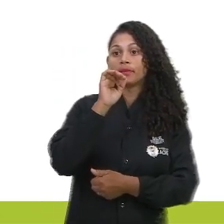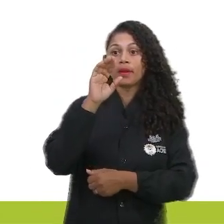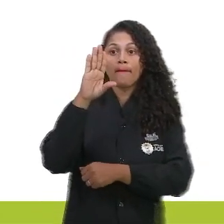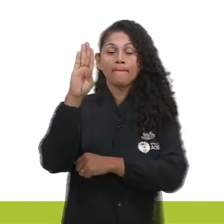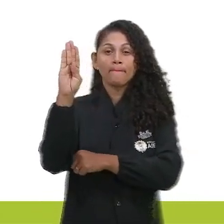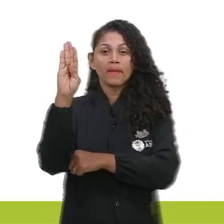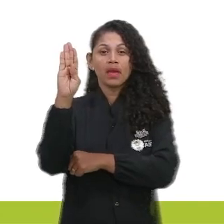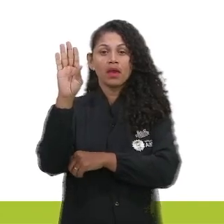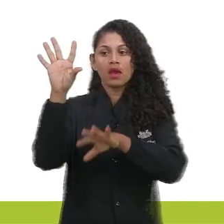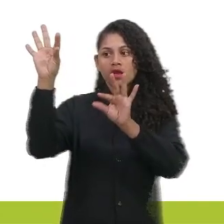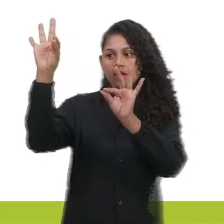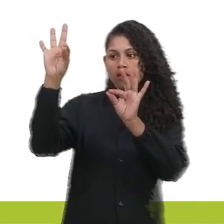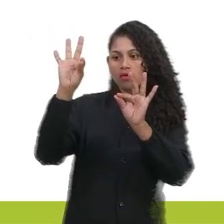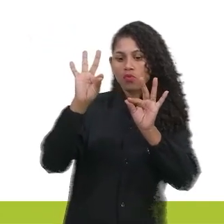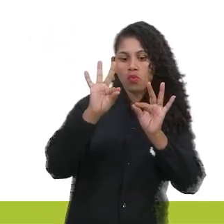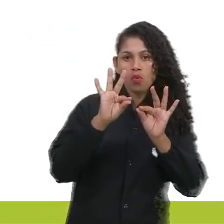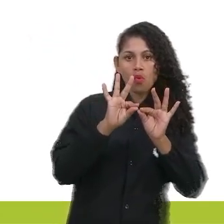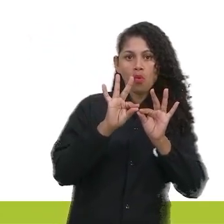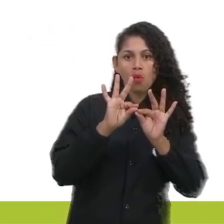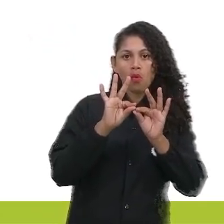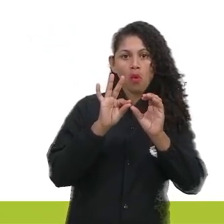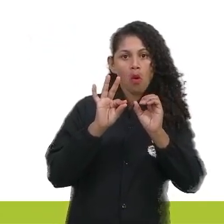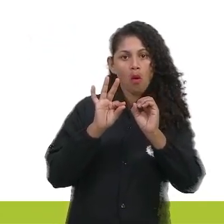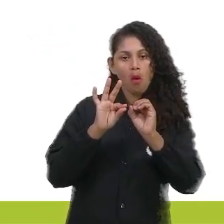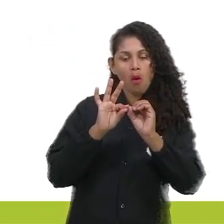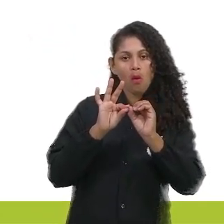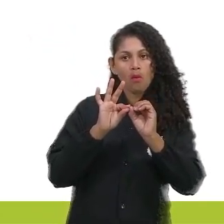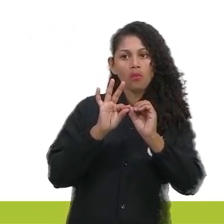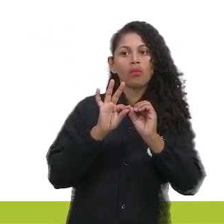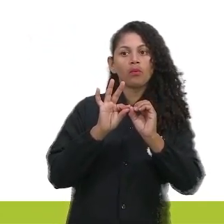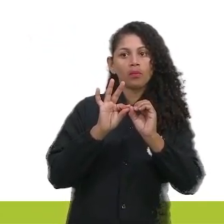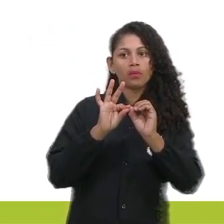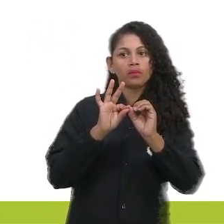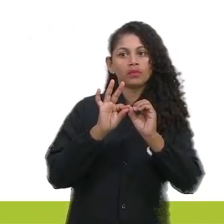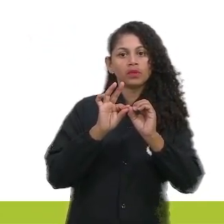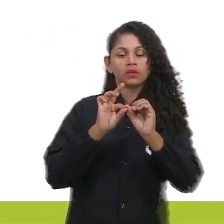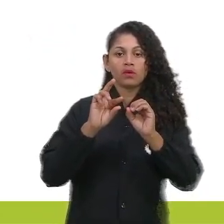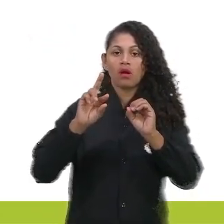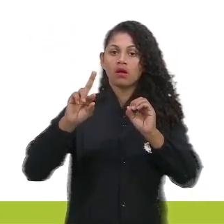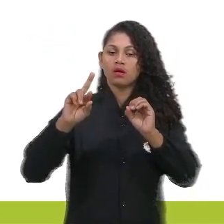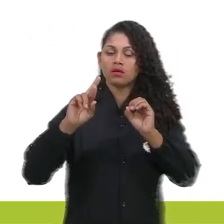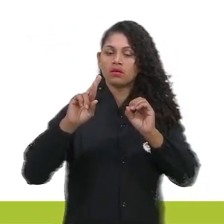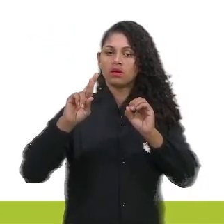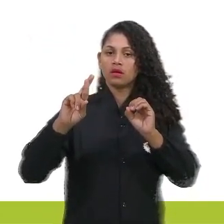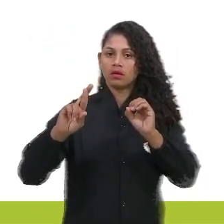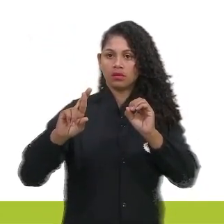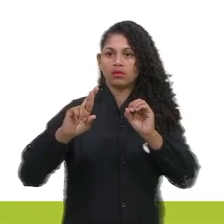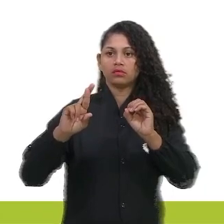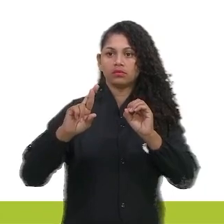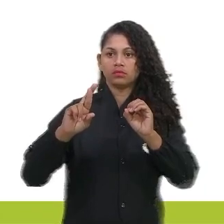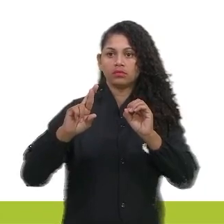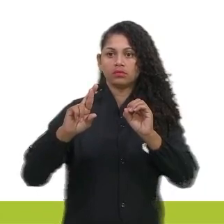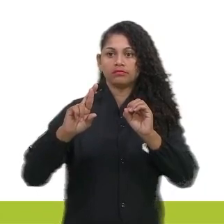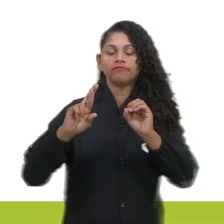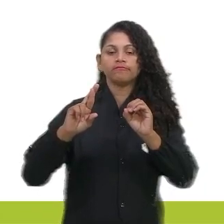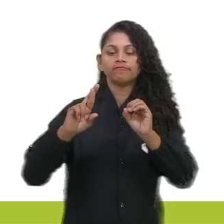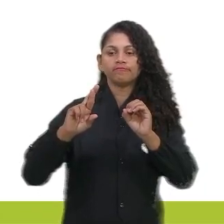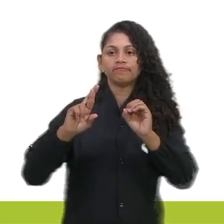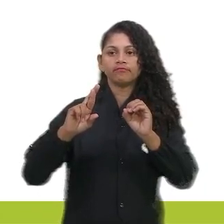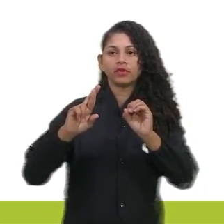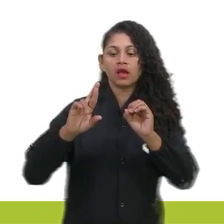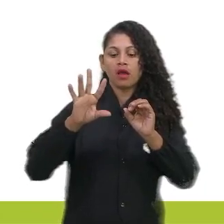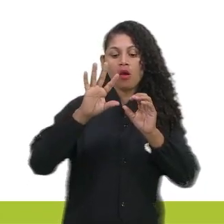O, isso aqui também mede uma distância R, assim como a distância de O para